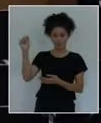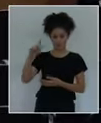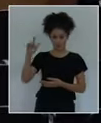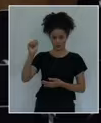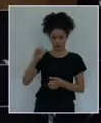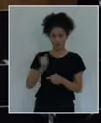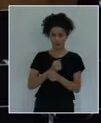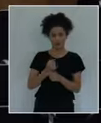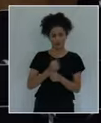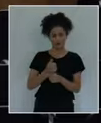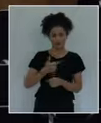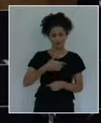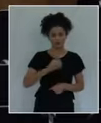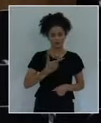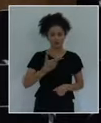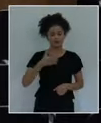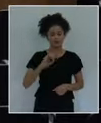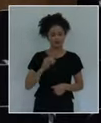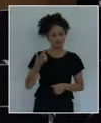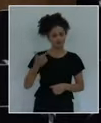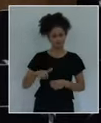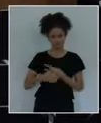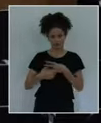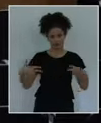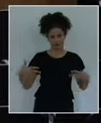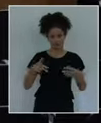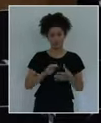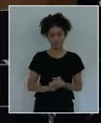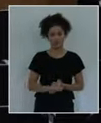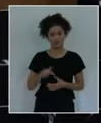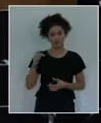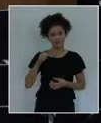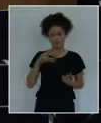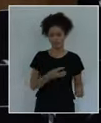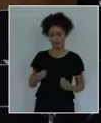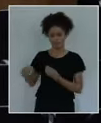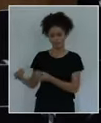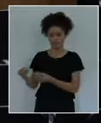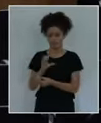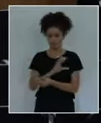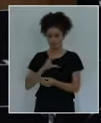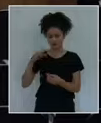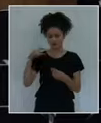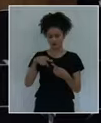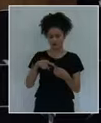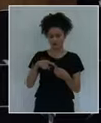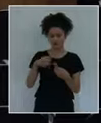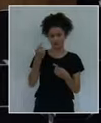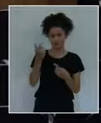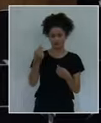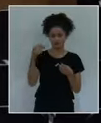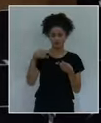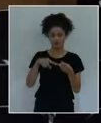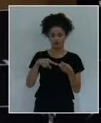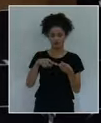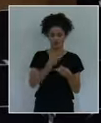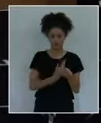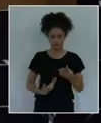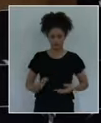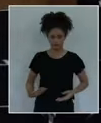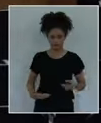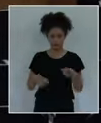exercício de 2020, e dá outras providências. Esse projeto foi encaminhado às comissões Finanças, Ação e Justiça, Serviços